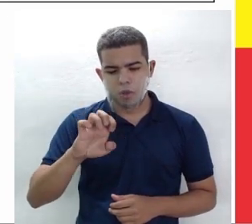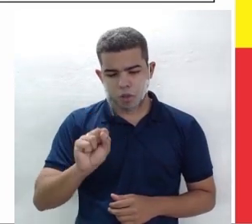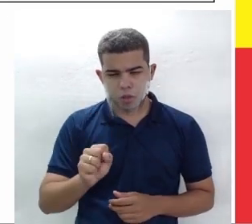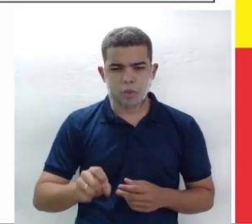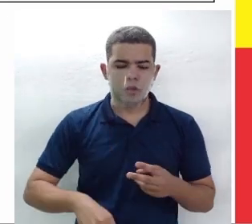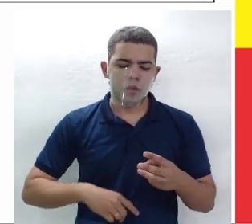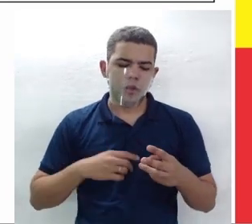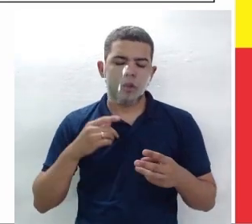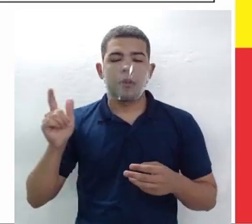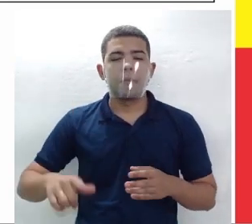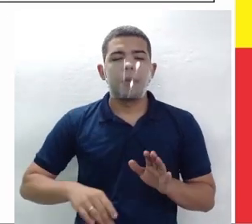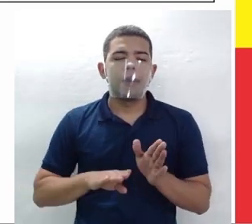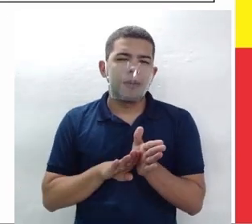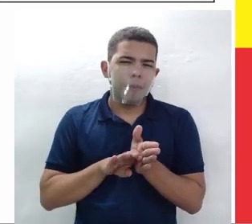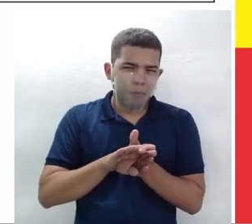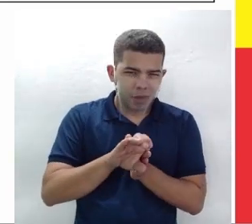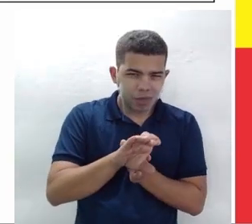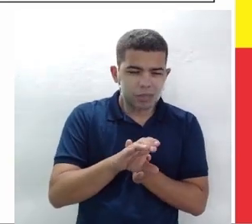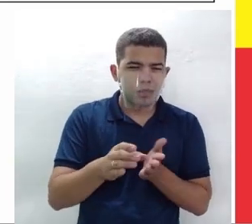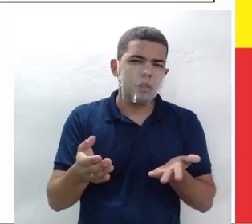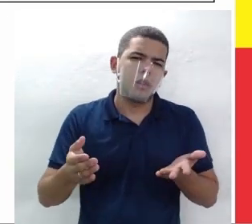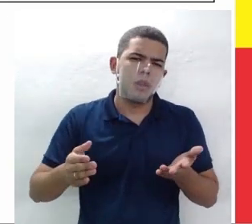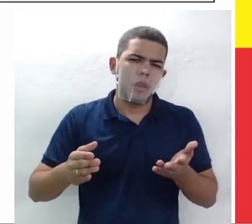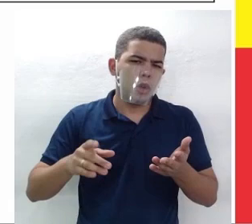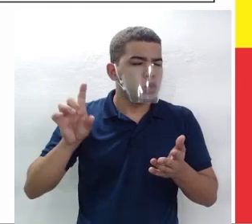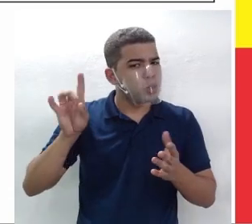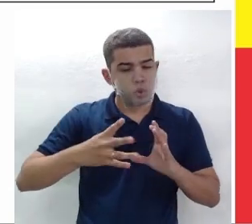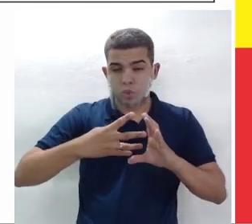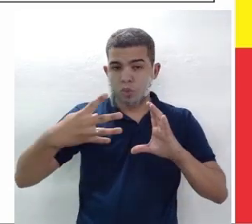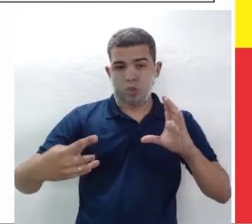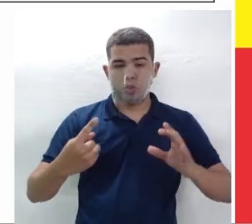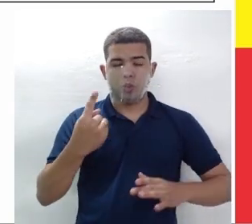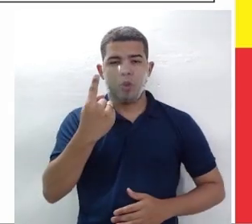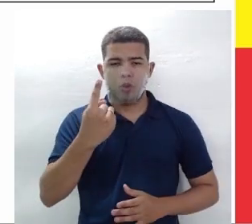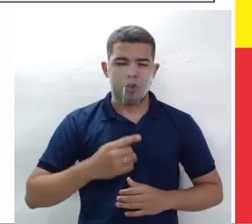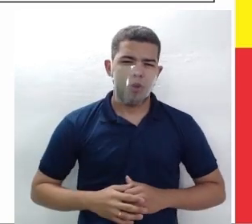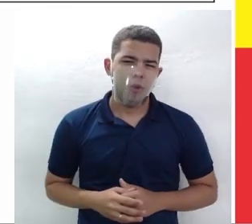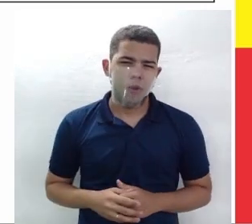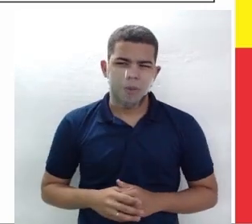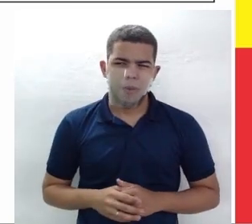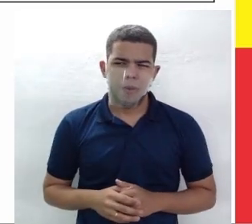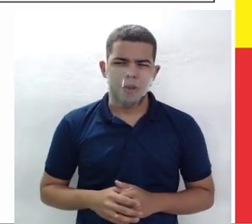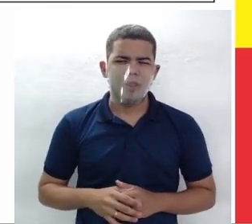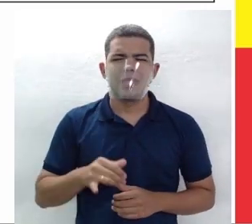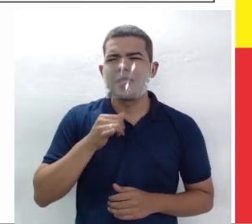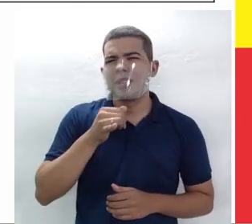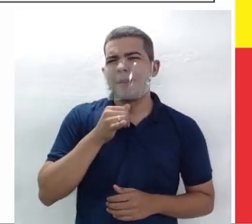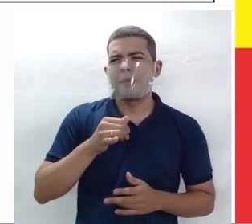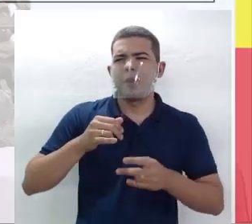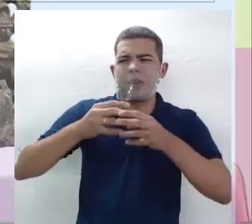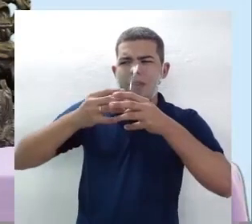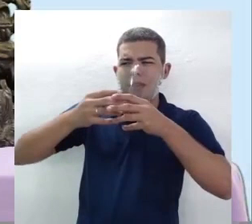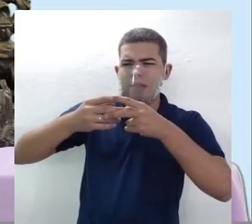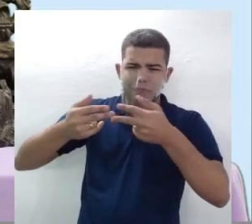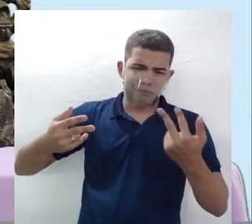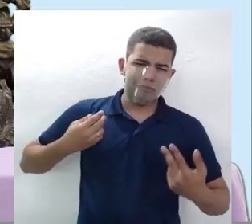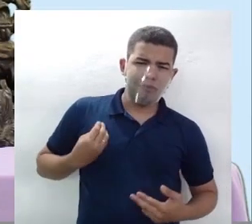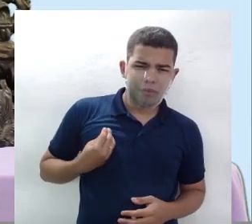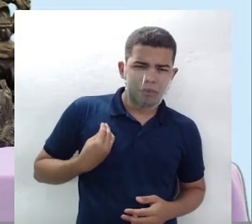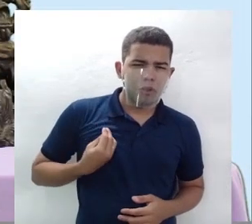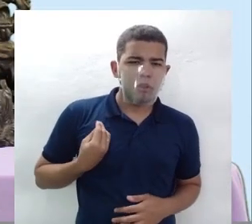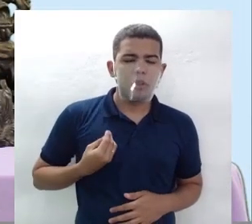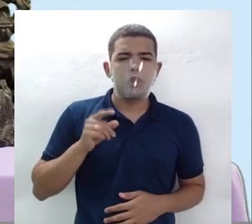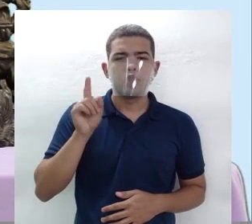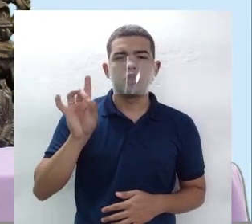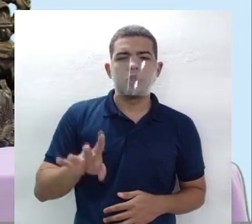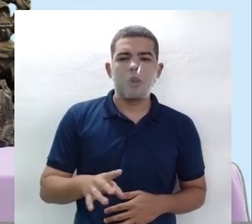têm uma única célula. Toda vez quando a gente fala ser vivo, que tem uma única célula,